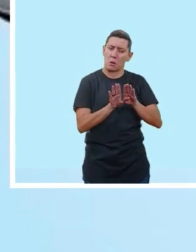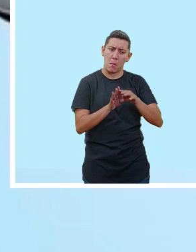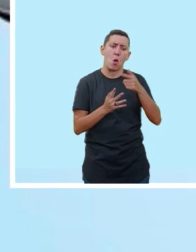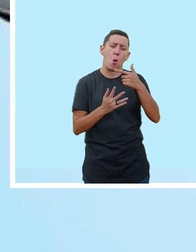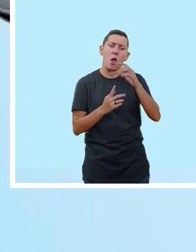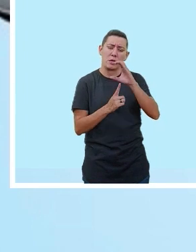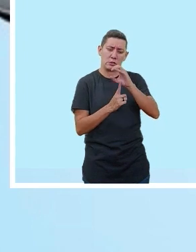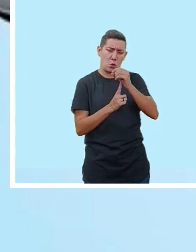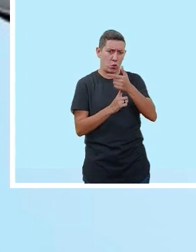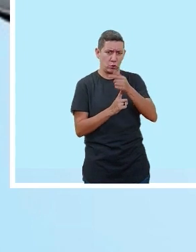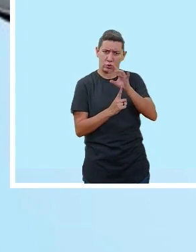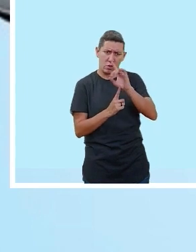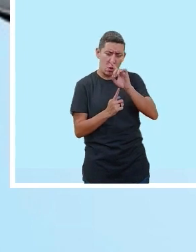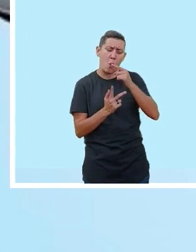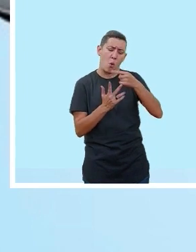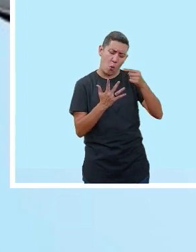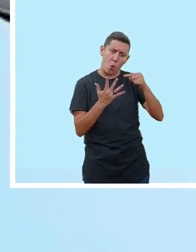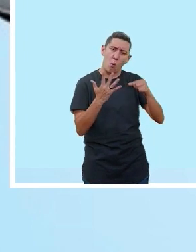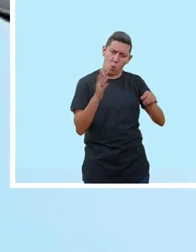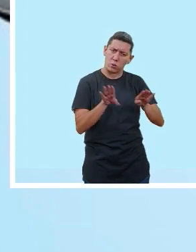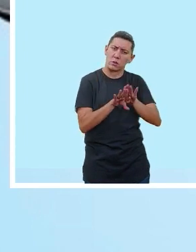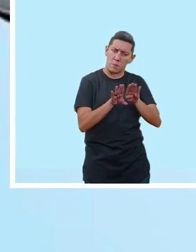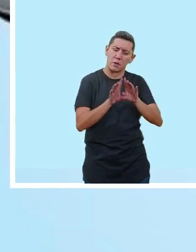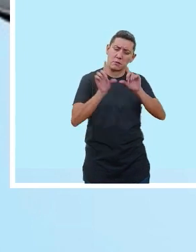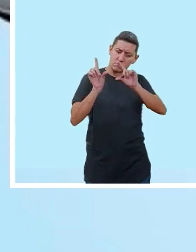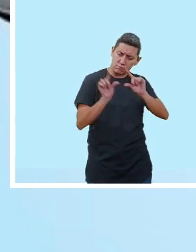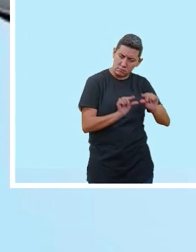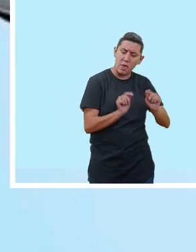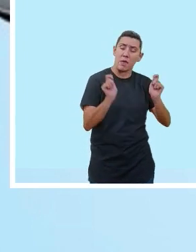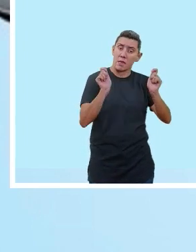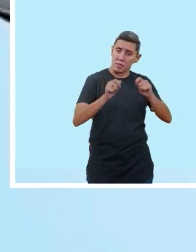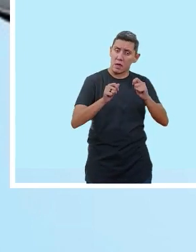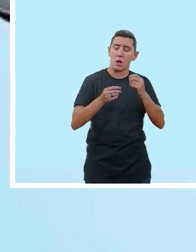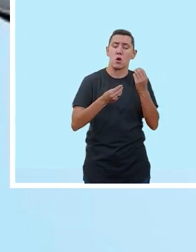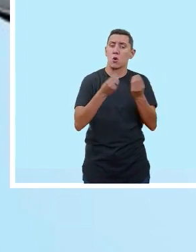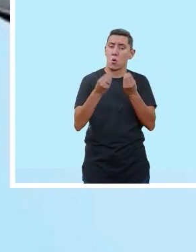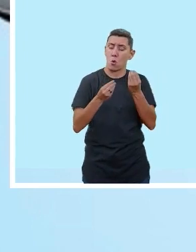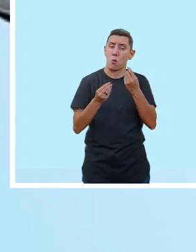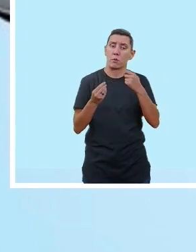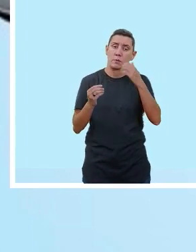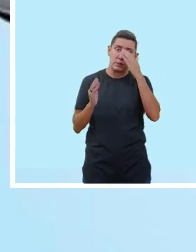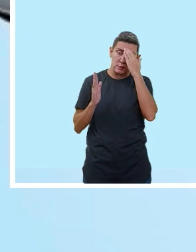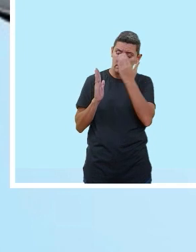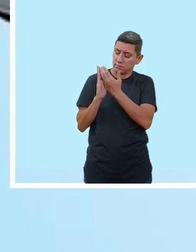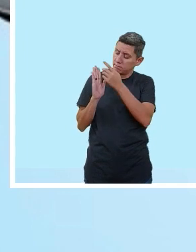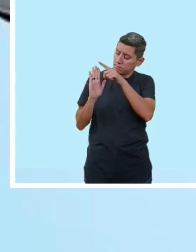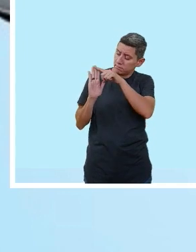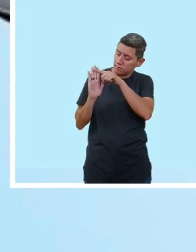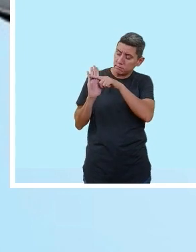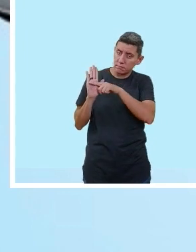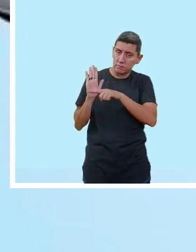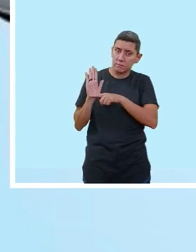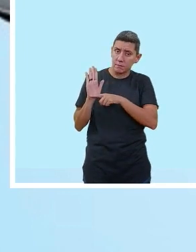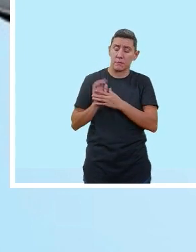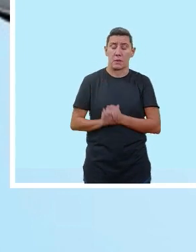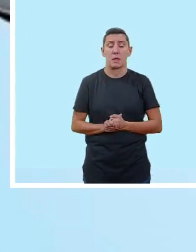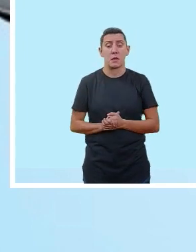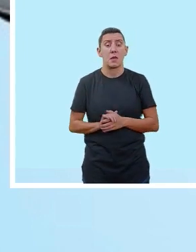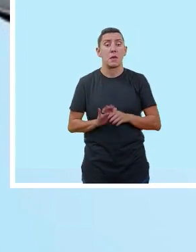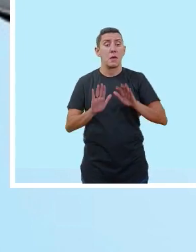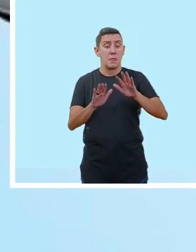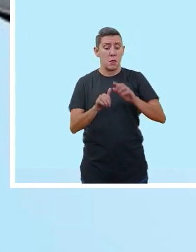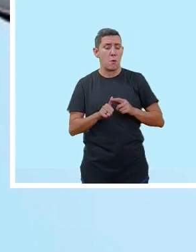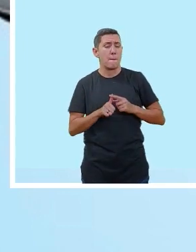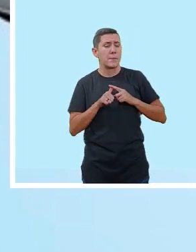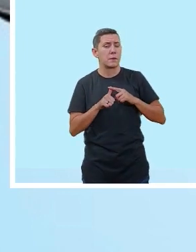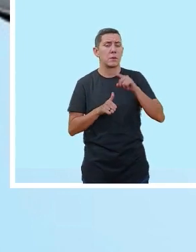estou utilizando o termo equivalente aqui, em primeiro lugar, nós temos que medir qual é a emissão. Então, seja